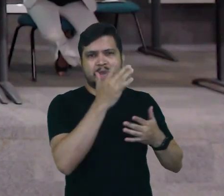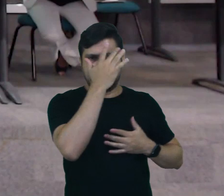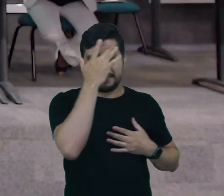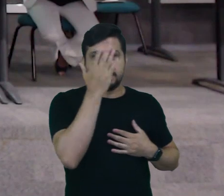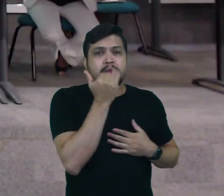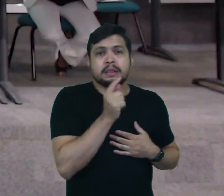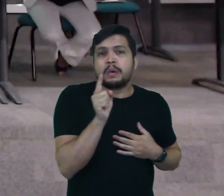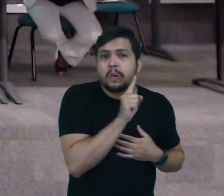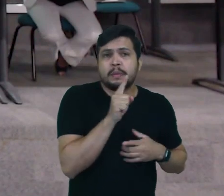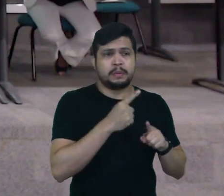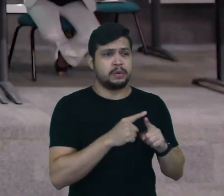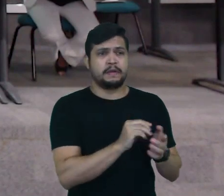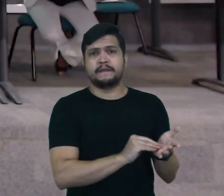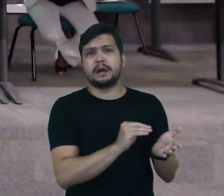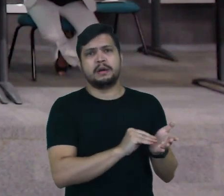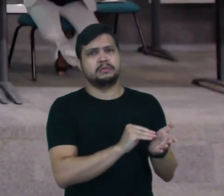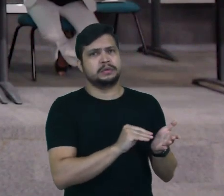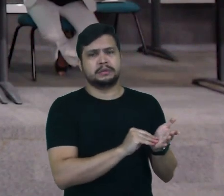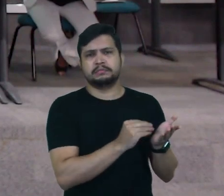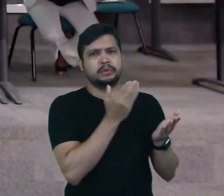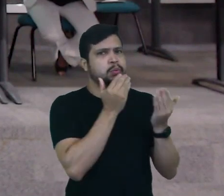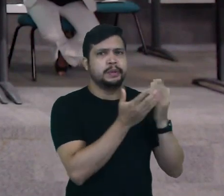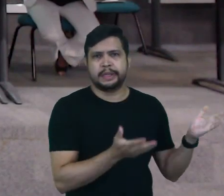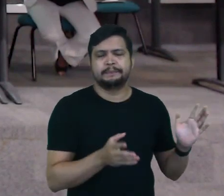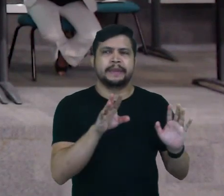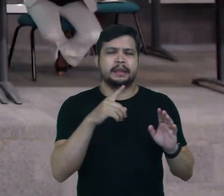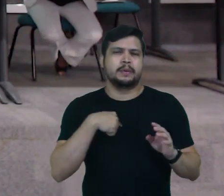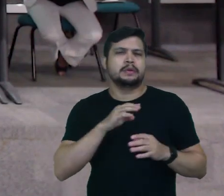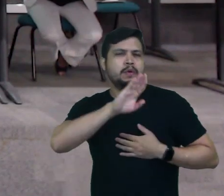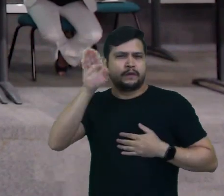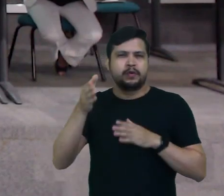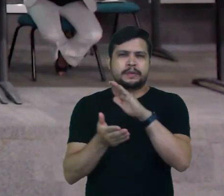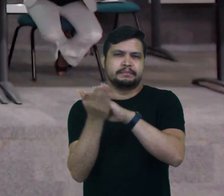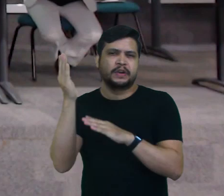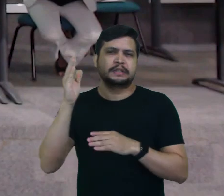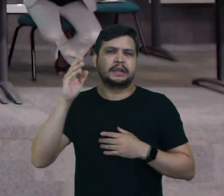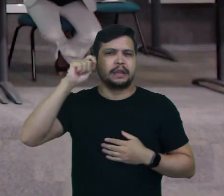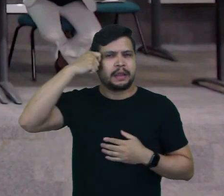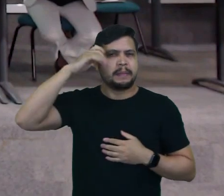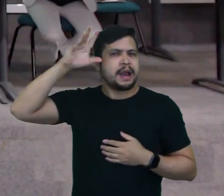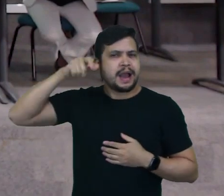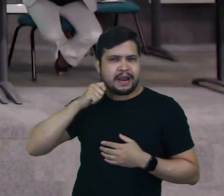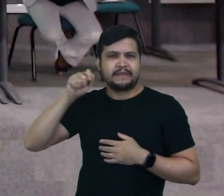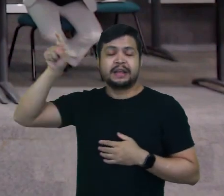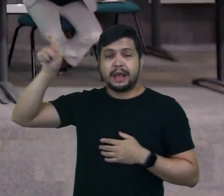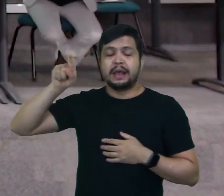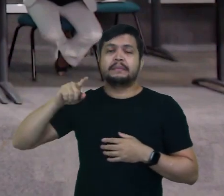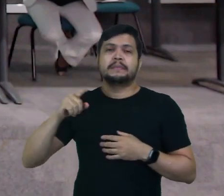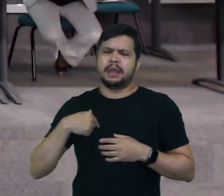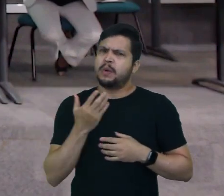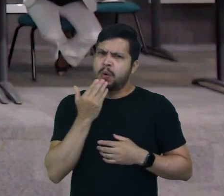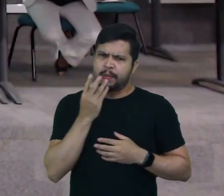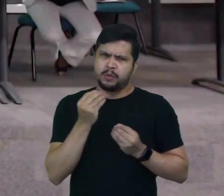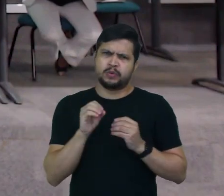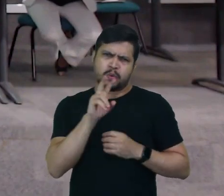barata e tudo. Quando eu estava na África, eu como muito ovo. Assim, e lá não tinha ovo de jeito